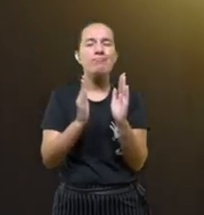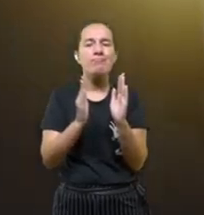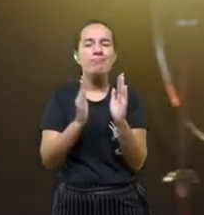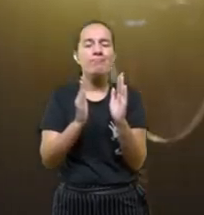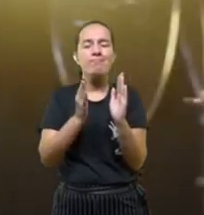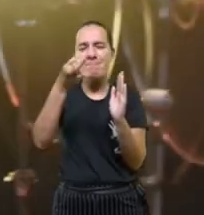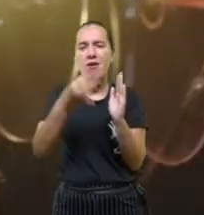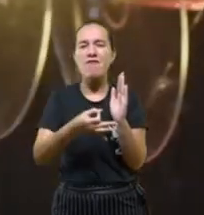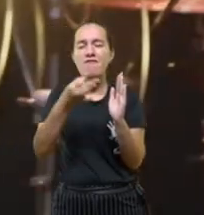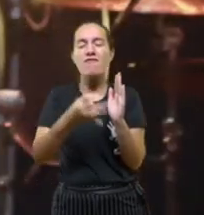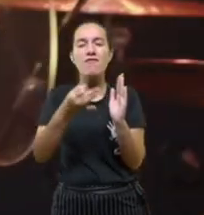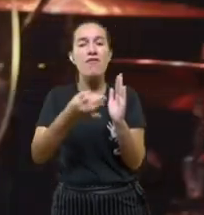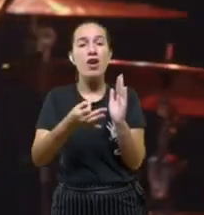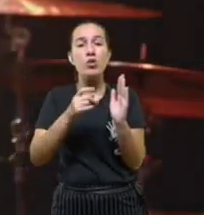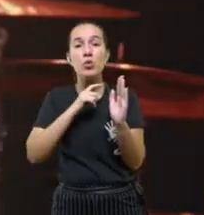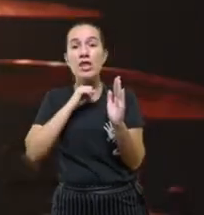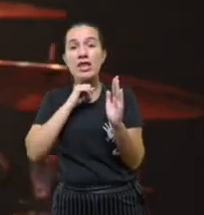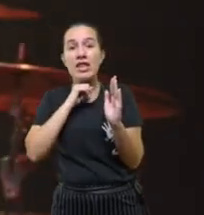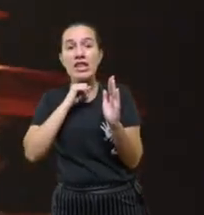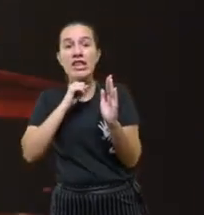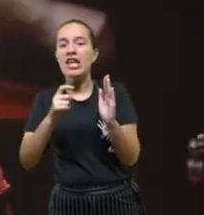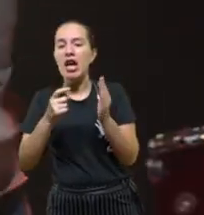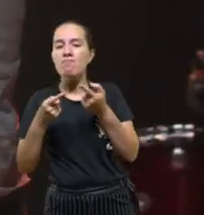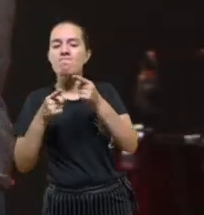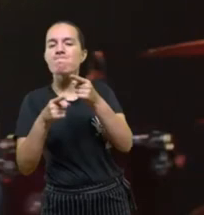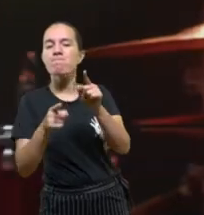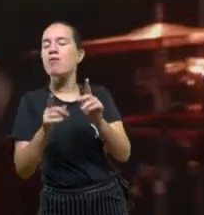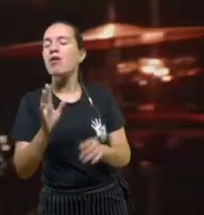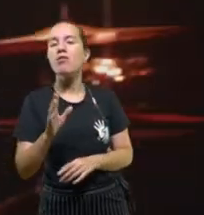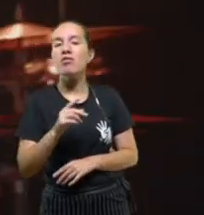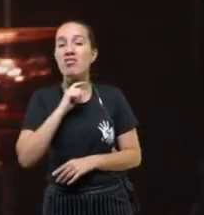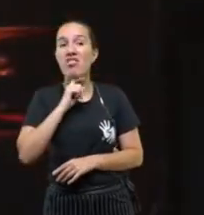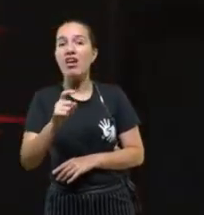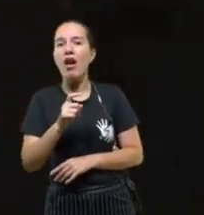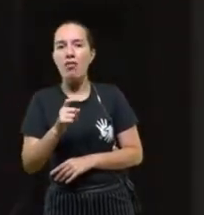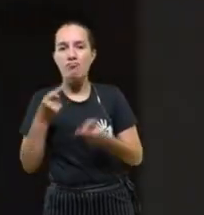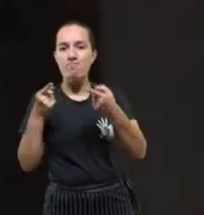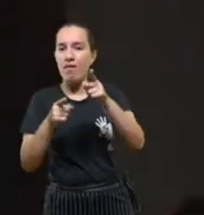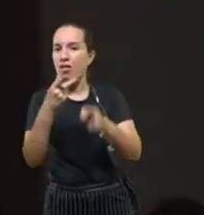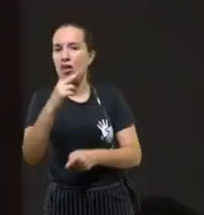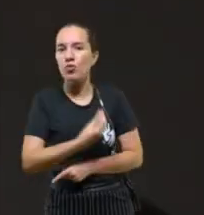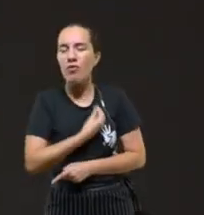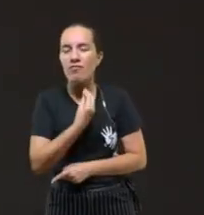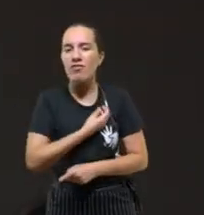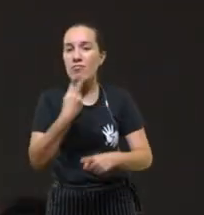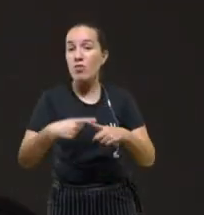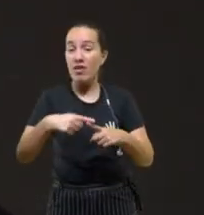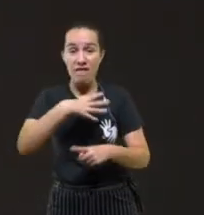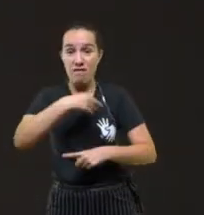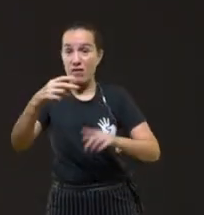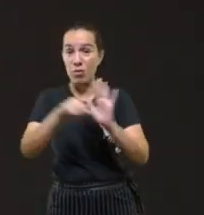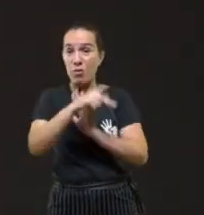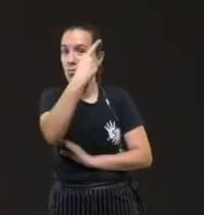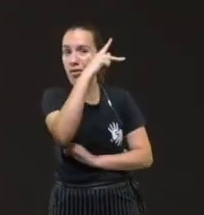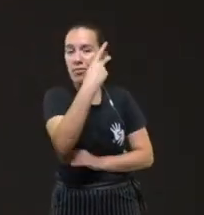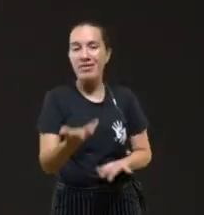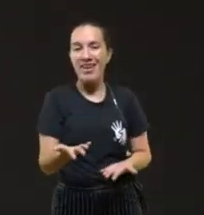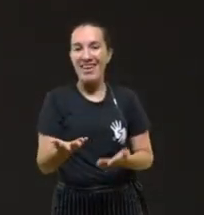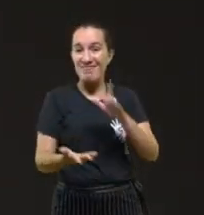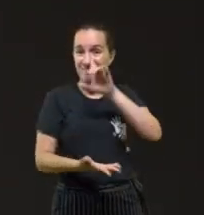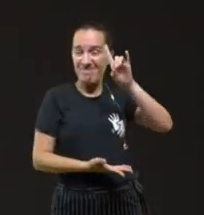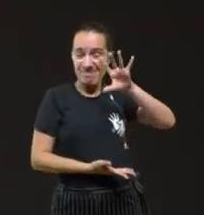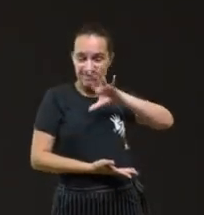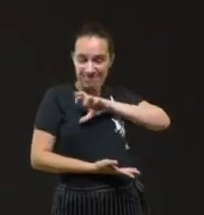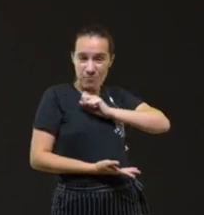ninguém mexe com o filho dele. Você está entendendo? O amor de